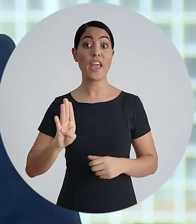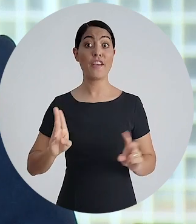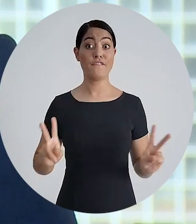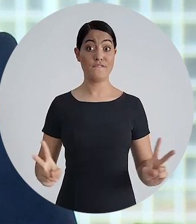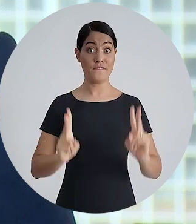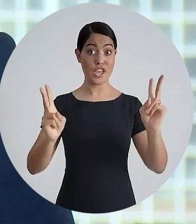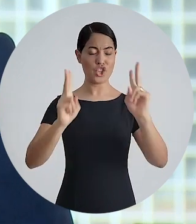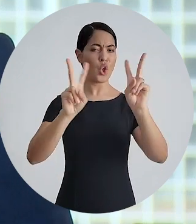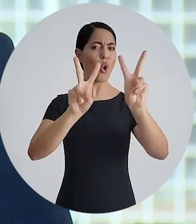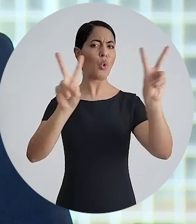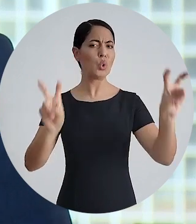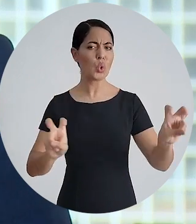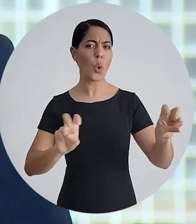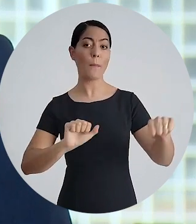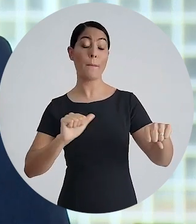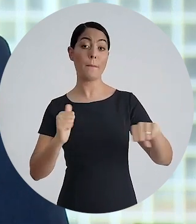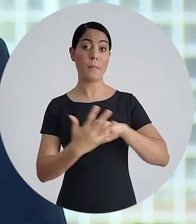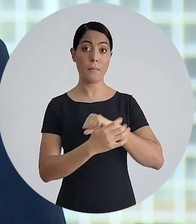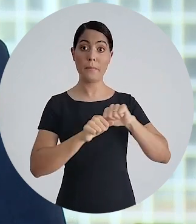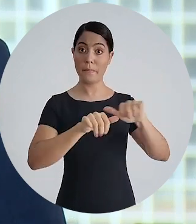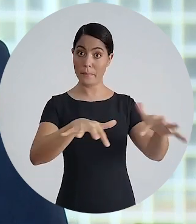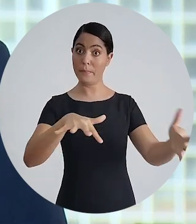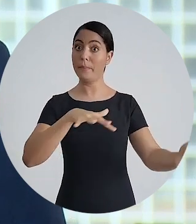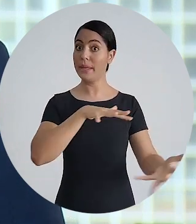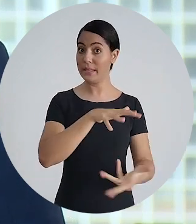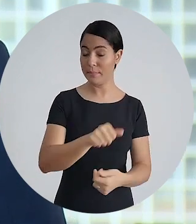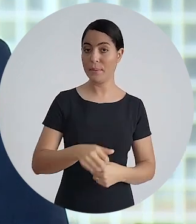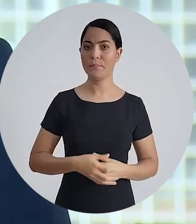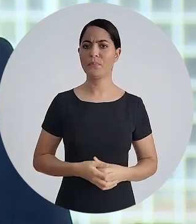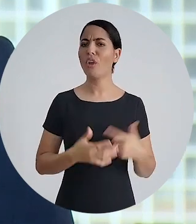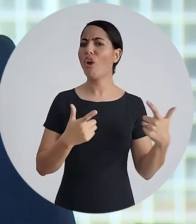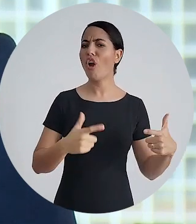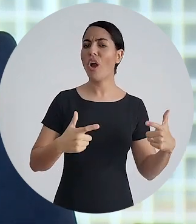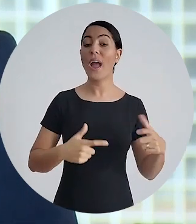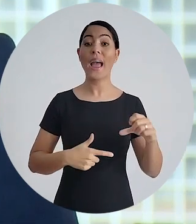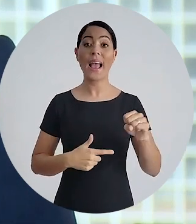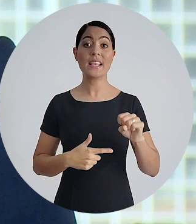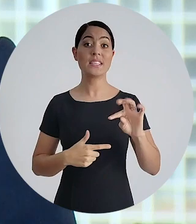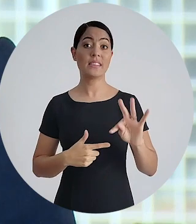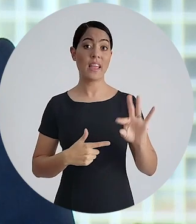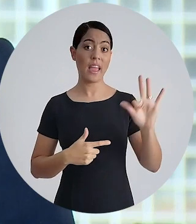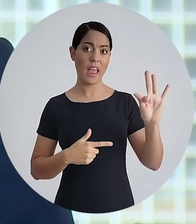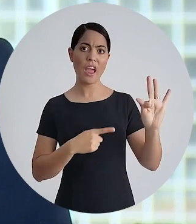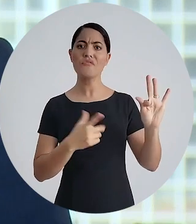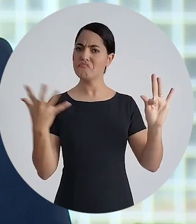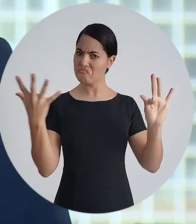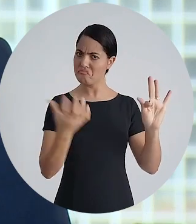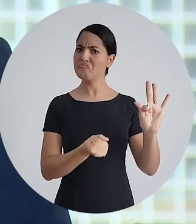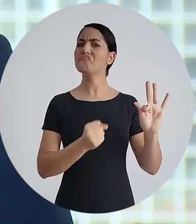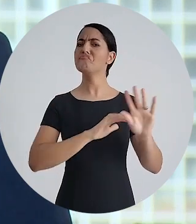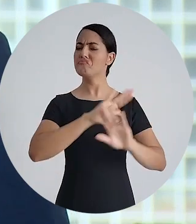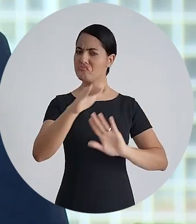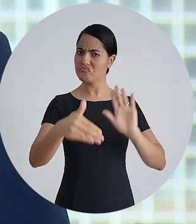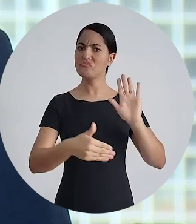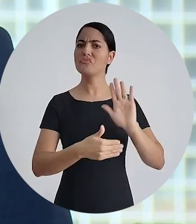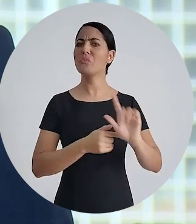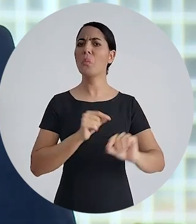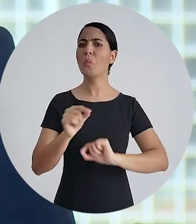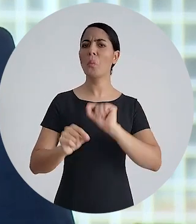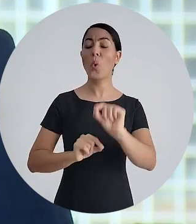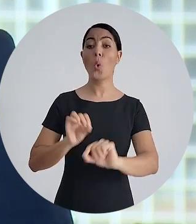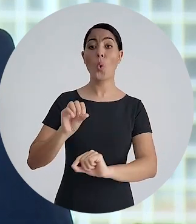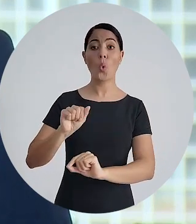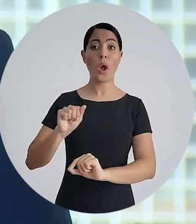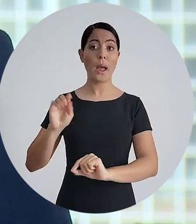uma vitória para a sociedade no combate à pandemia da Covid-19. O STF deu provimento, por unanimidade,